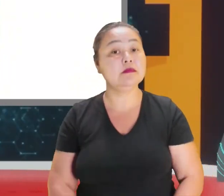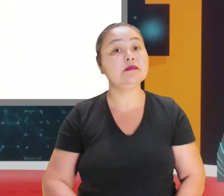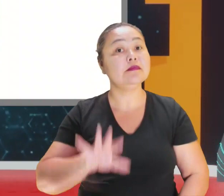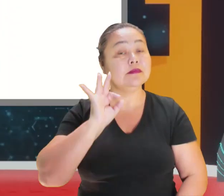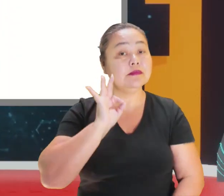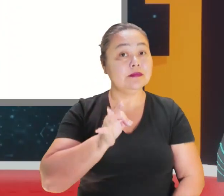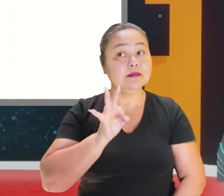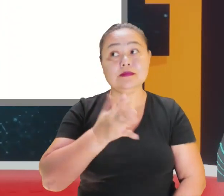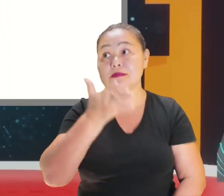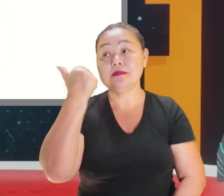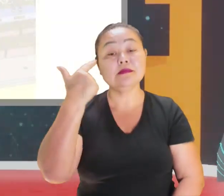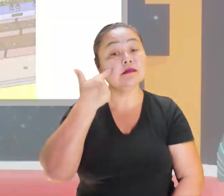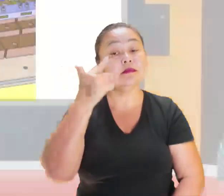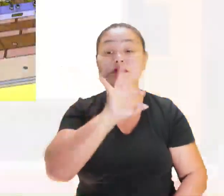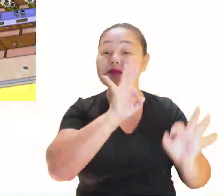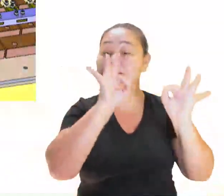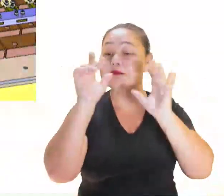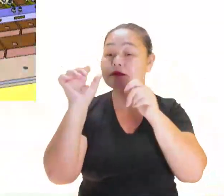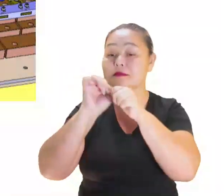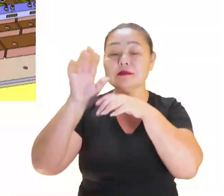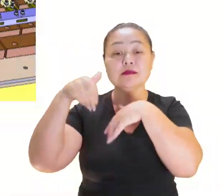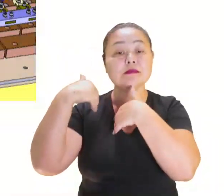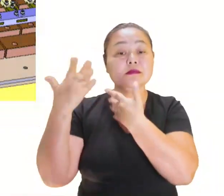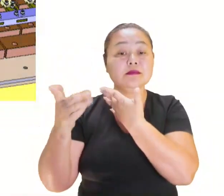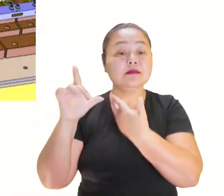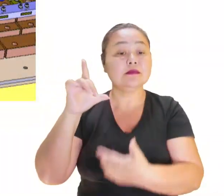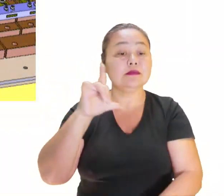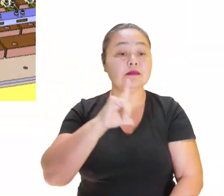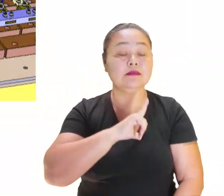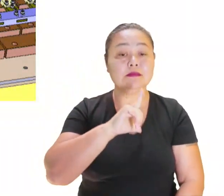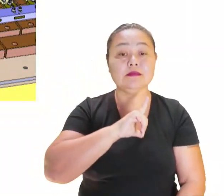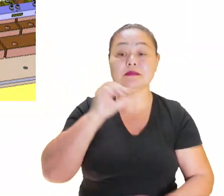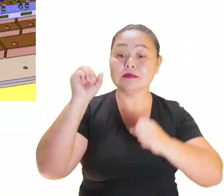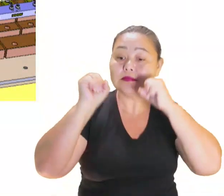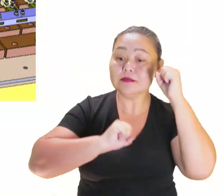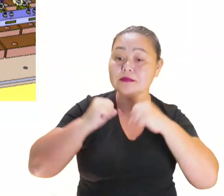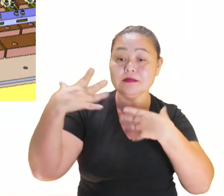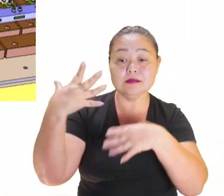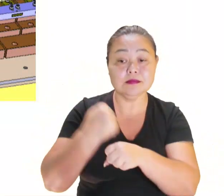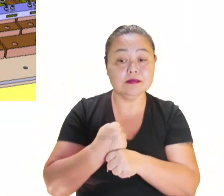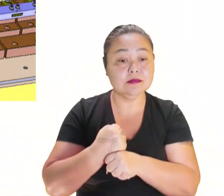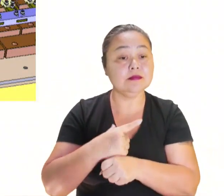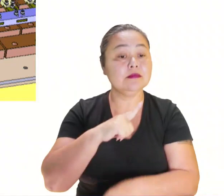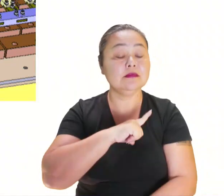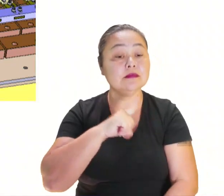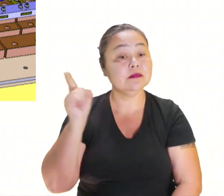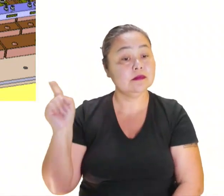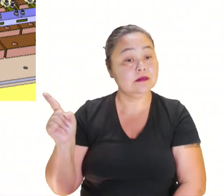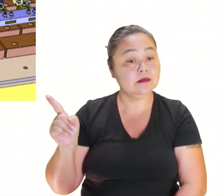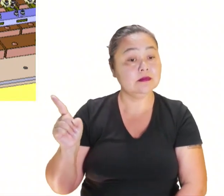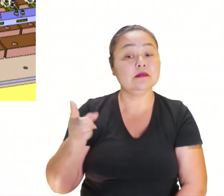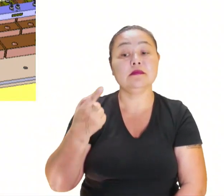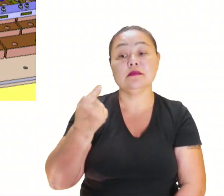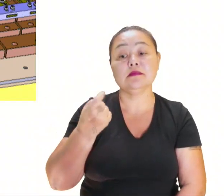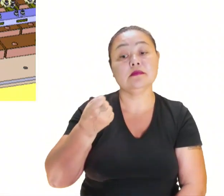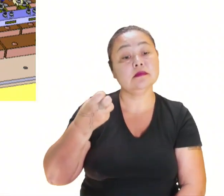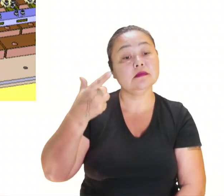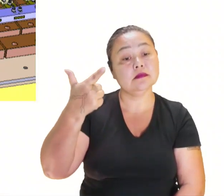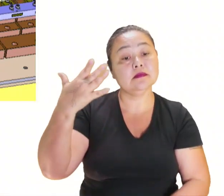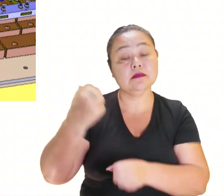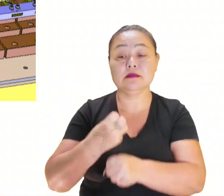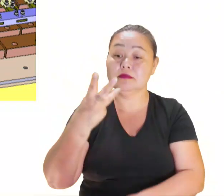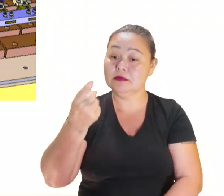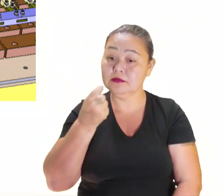Tá certo? Vamos lá dar uma olhadinha, então? Olha lá. Quando a gente fala de máquina de calcular, por exemplo, temos uma expressão aí. 2x²